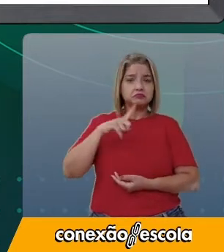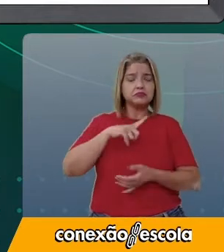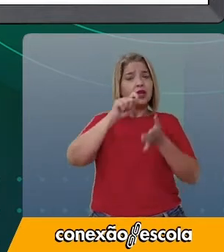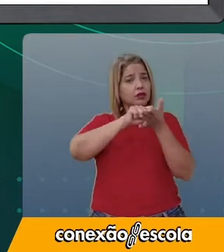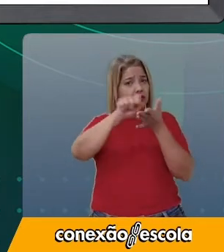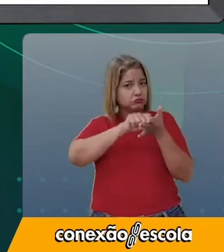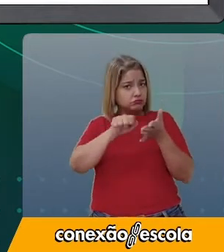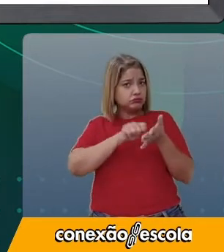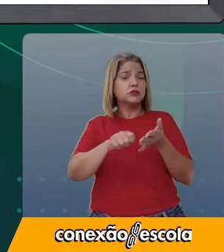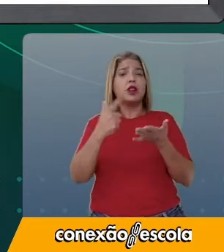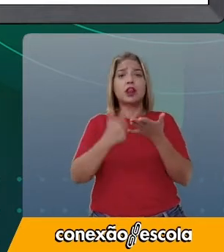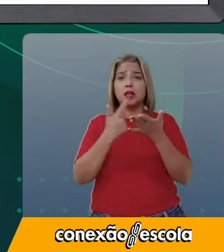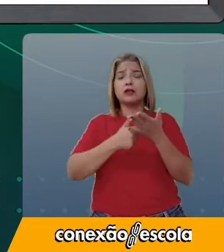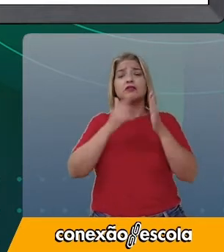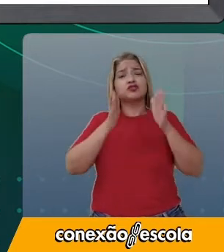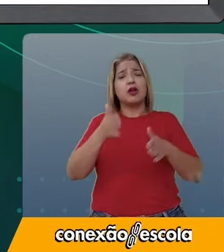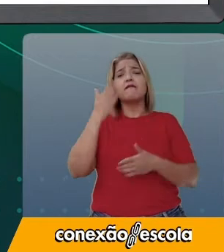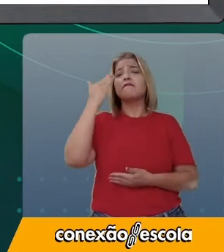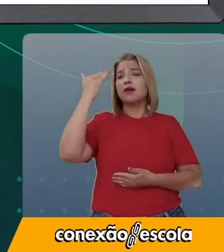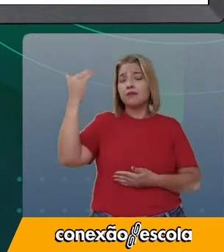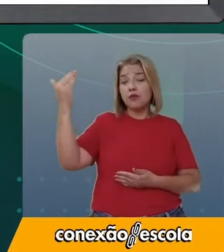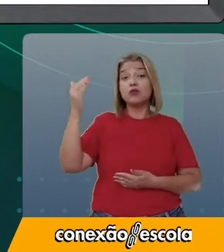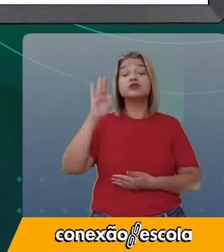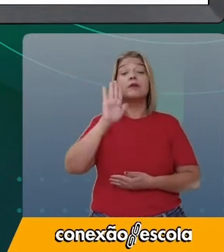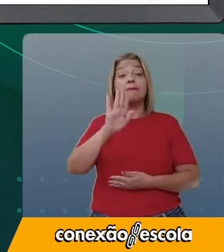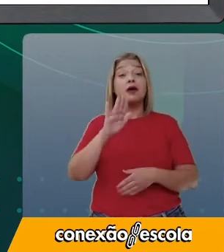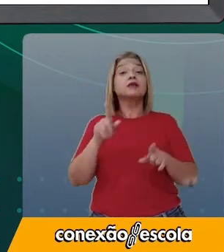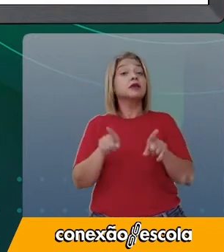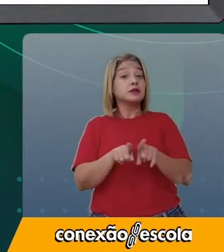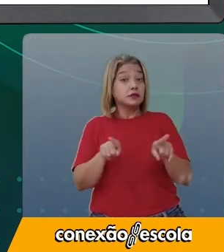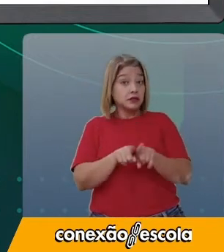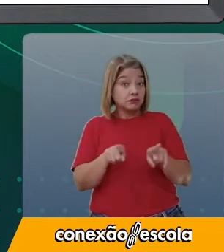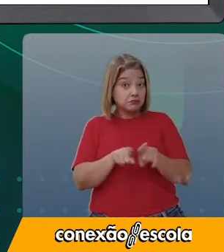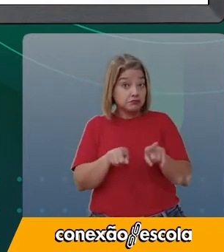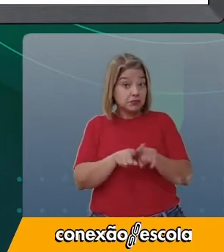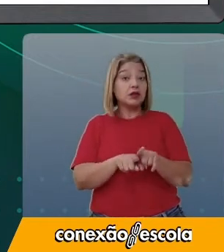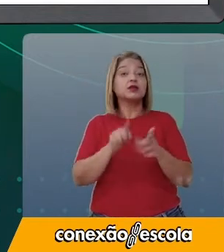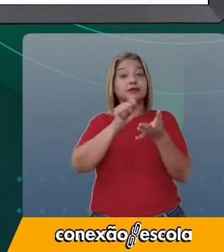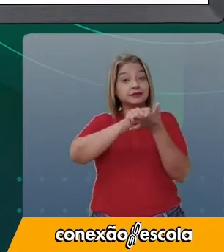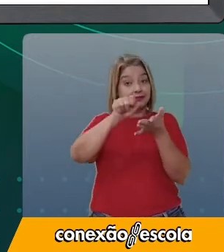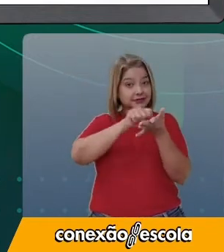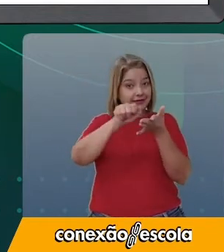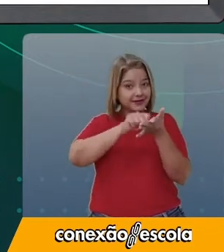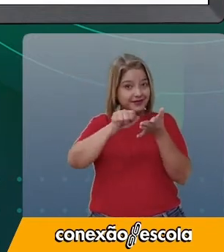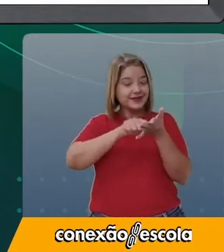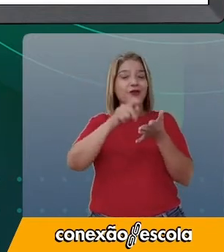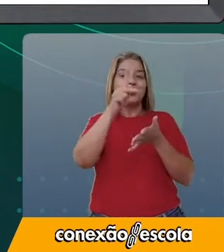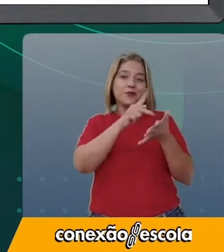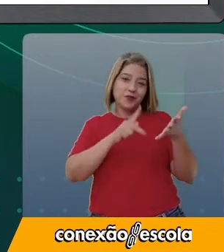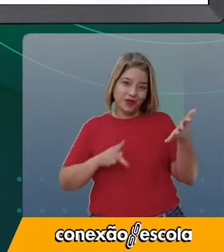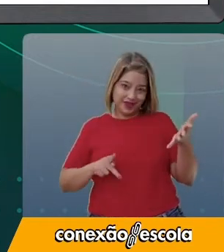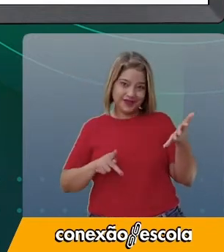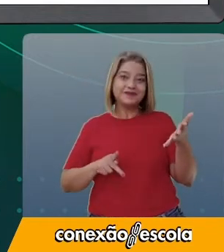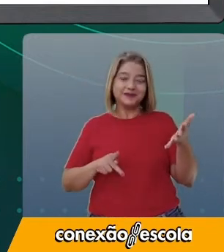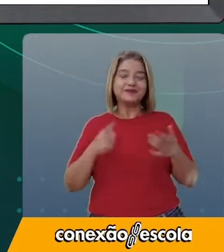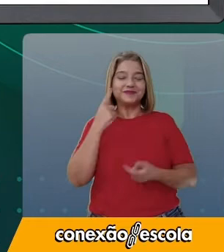escritores de livros muito famosos, mas que também, escreveram